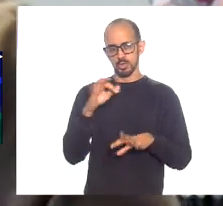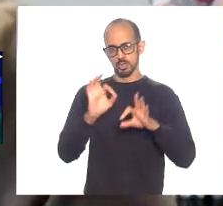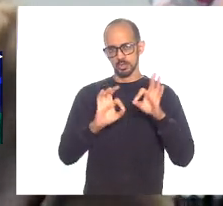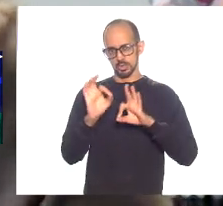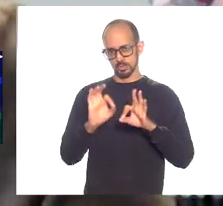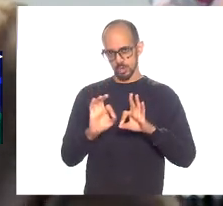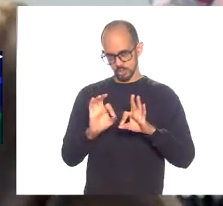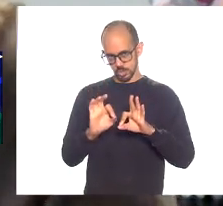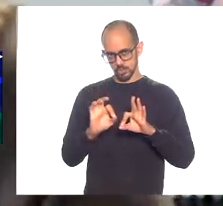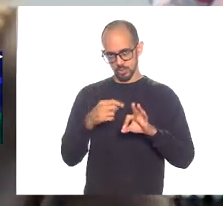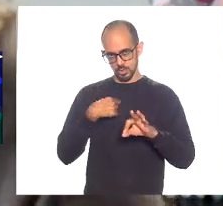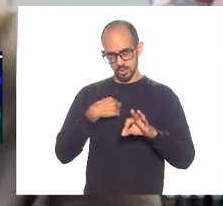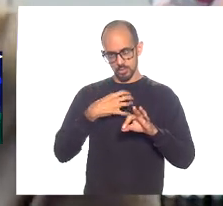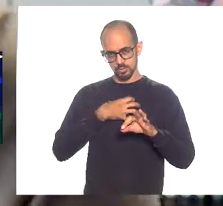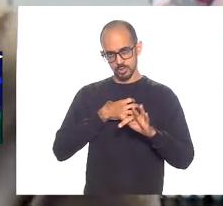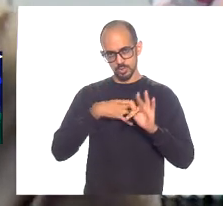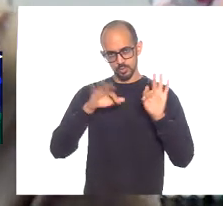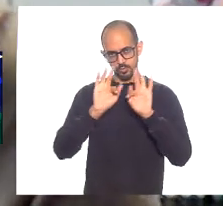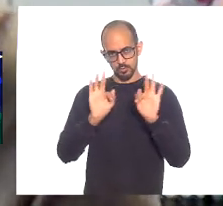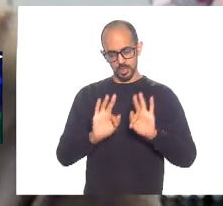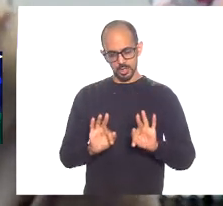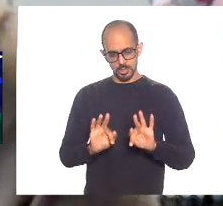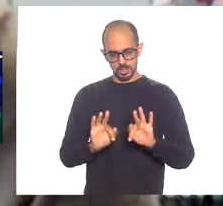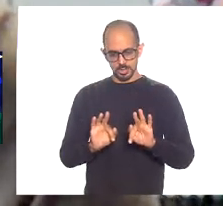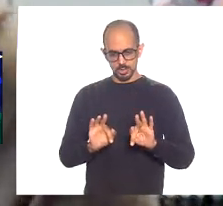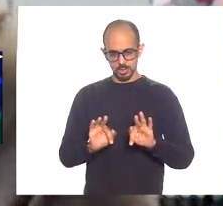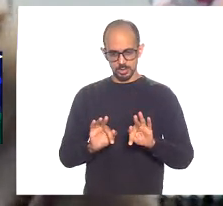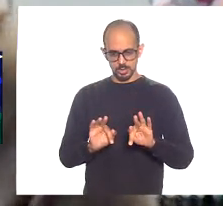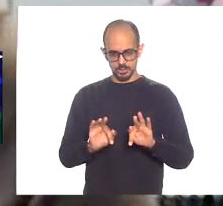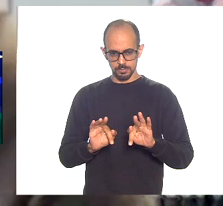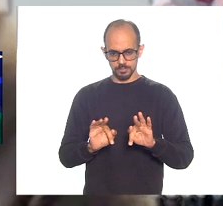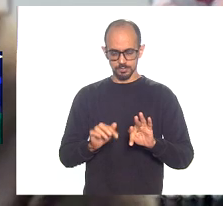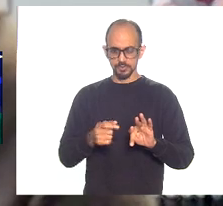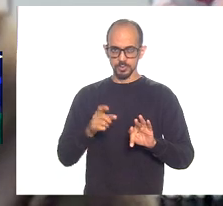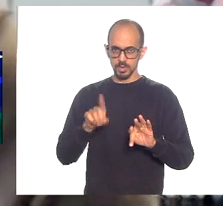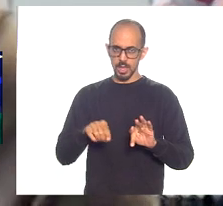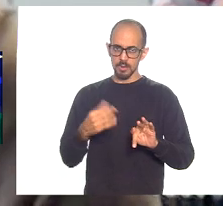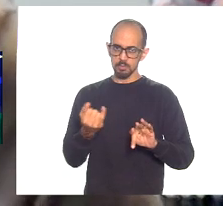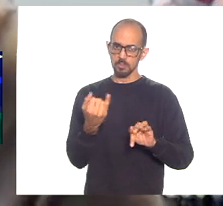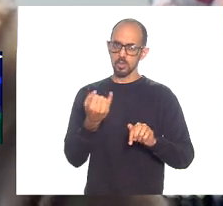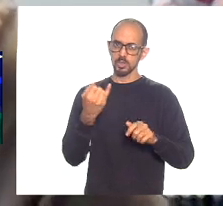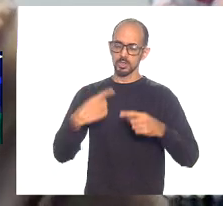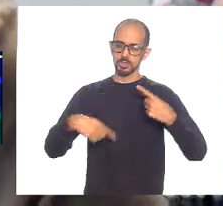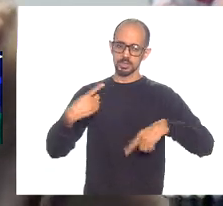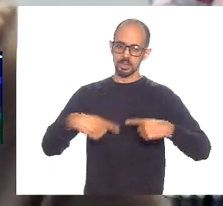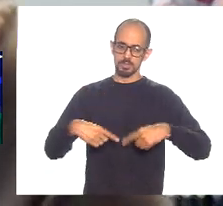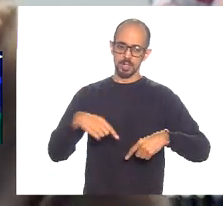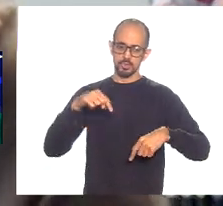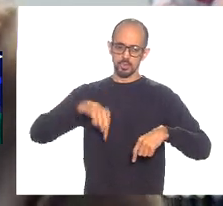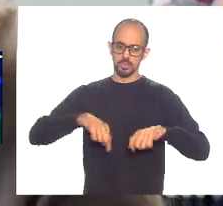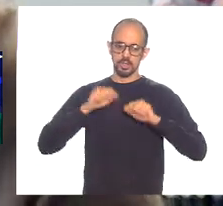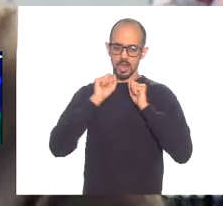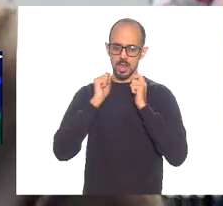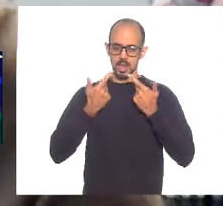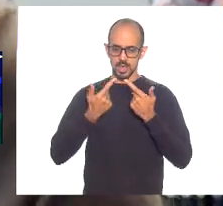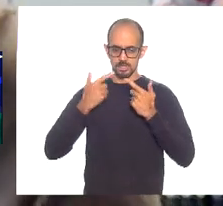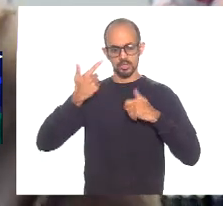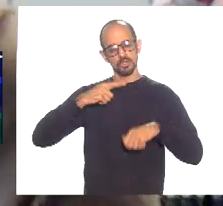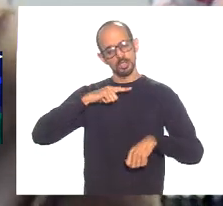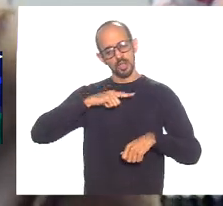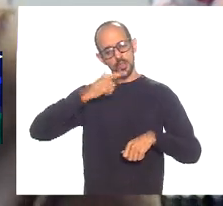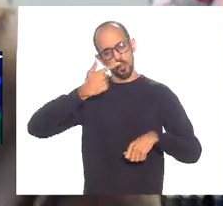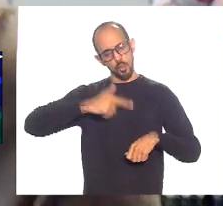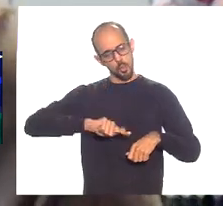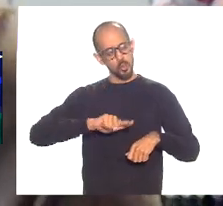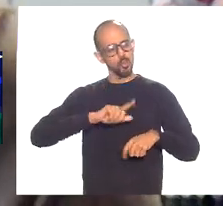projeto é tô muito feliz de fazer parte dele e acho que são debate importante a gente fazer aqui um alerta que os outros deputados levantam questões